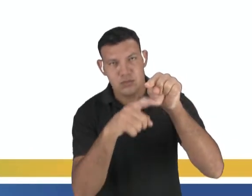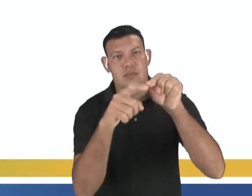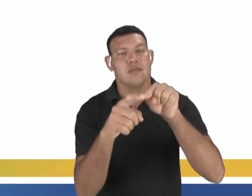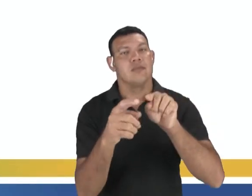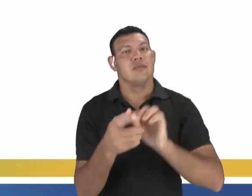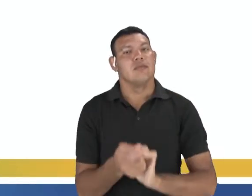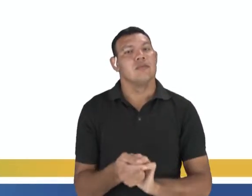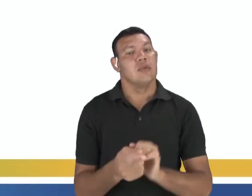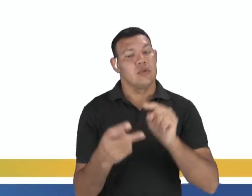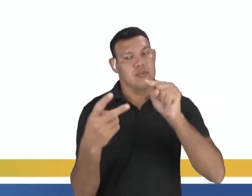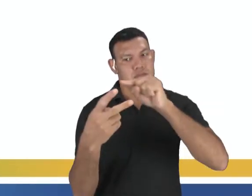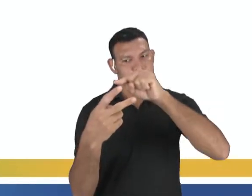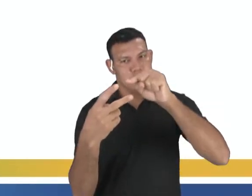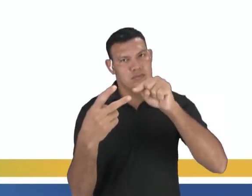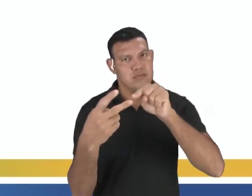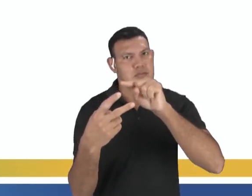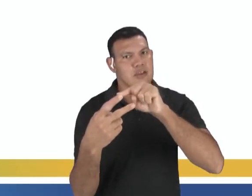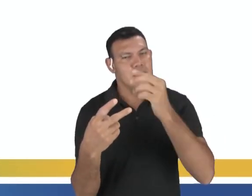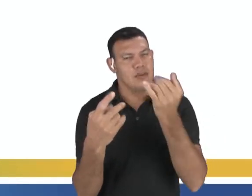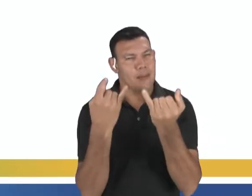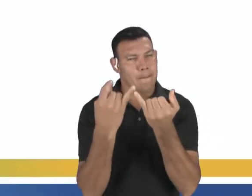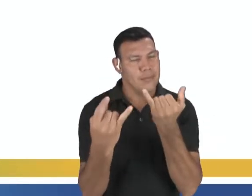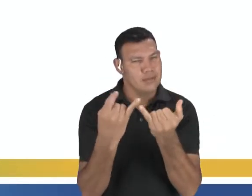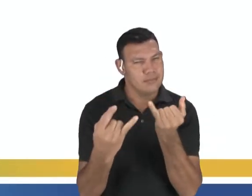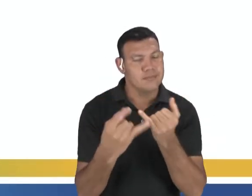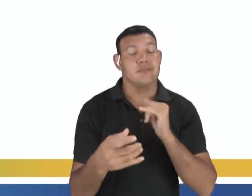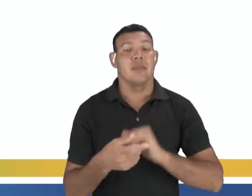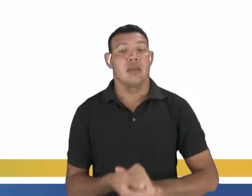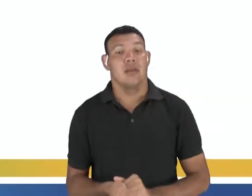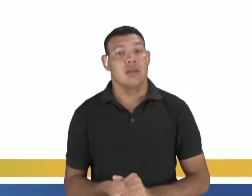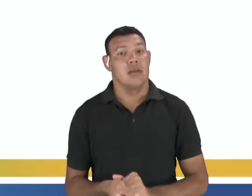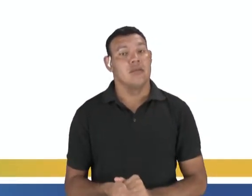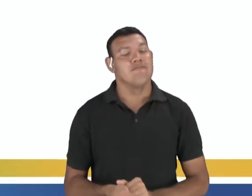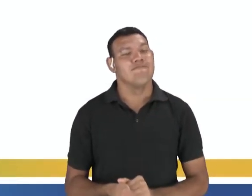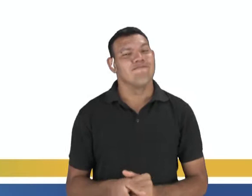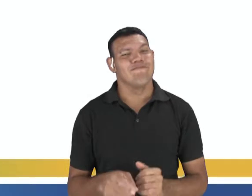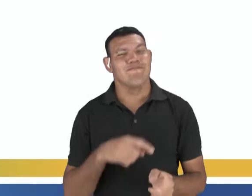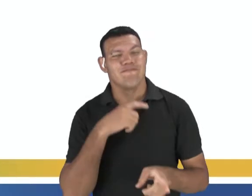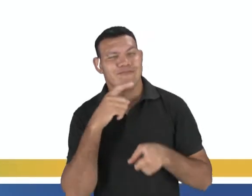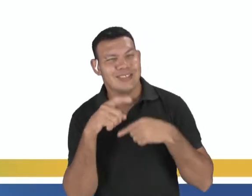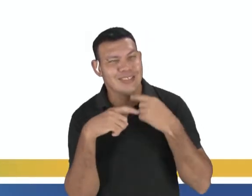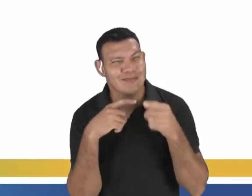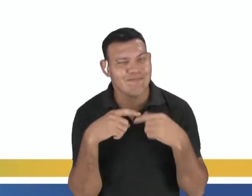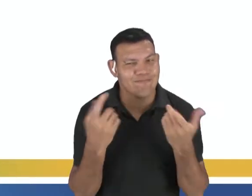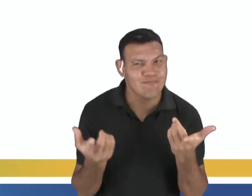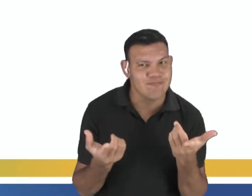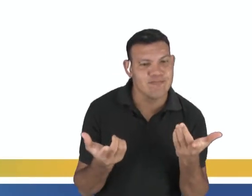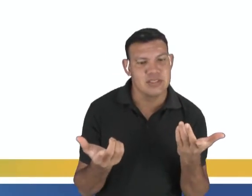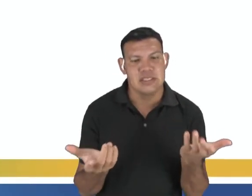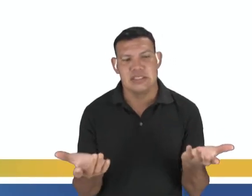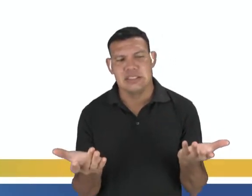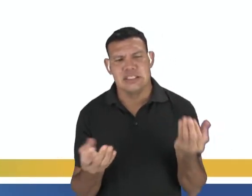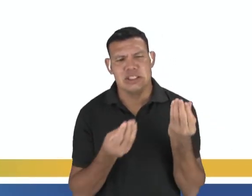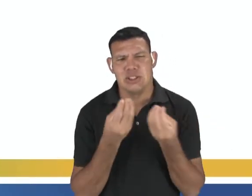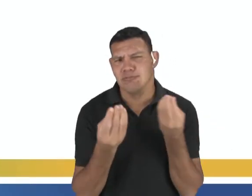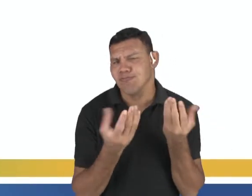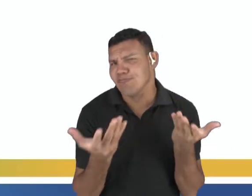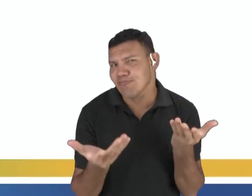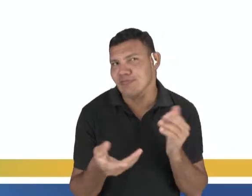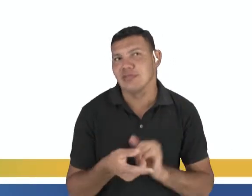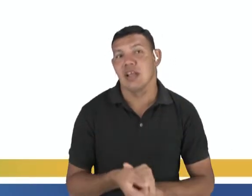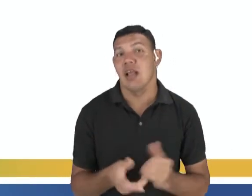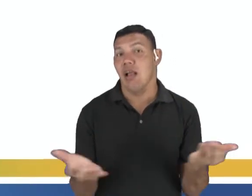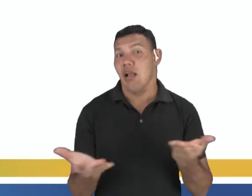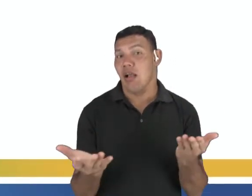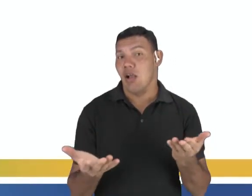são duas figuras geométricas muito parecidas, o que pode ocasionar dúvidas sobre a sua definição. Então vamos